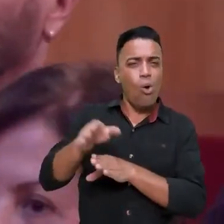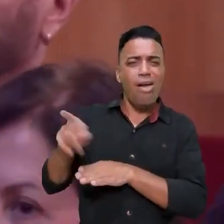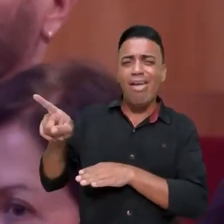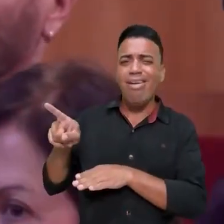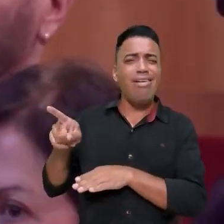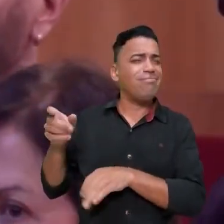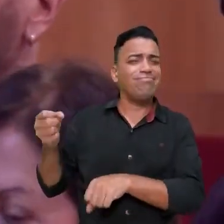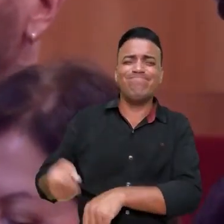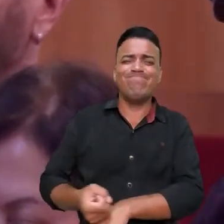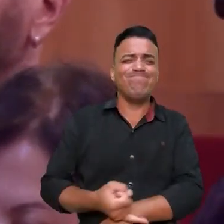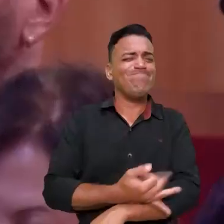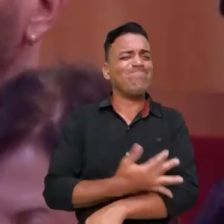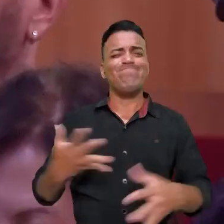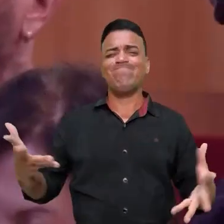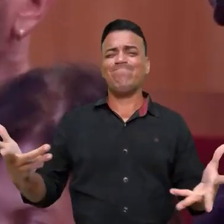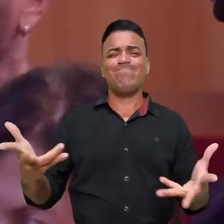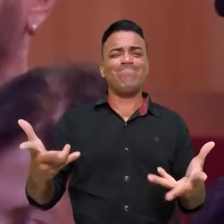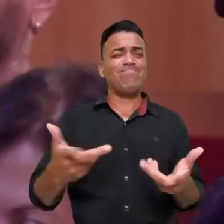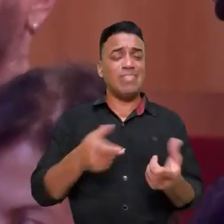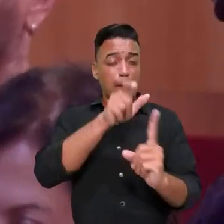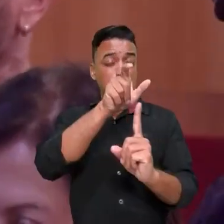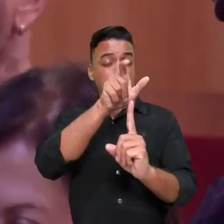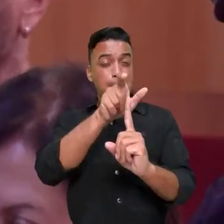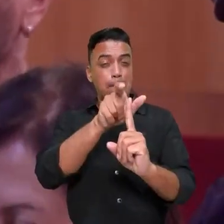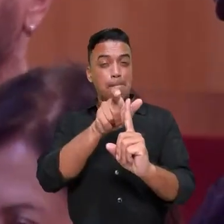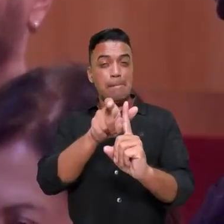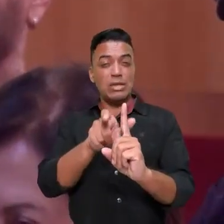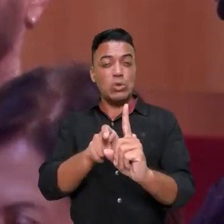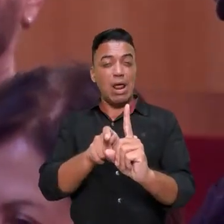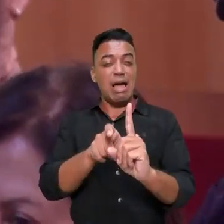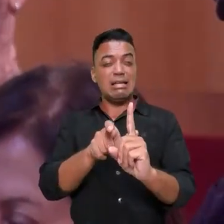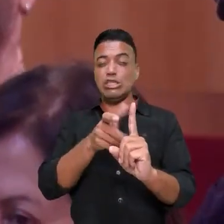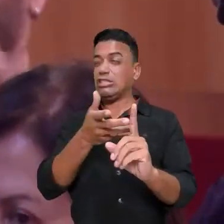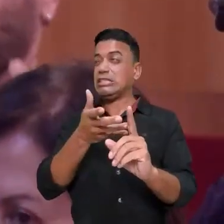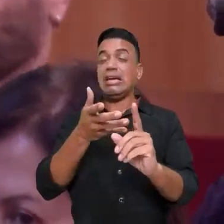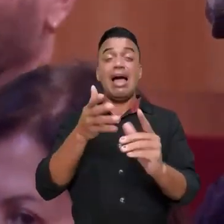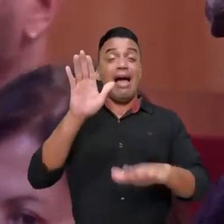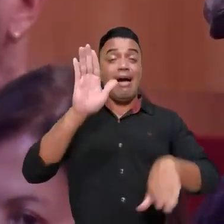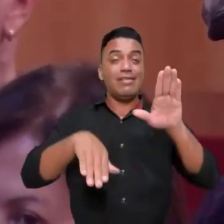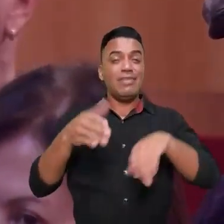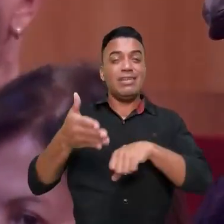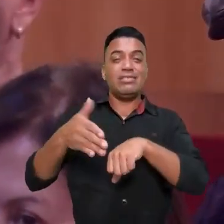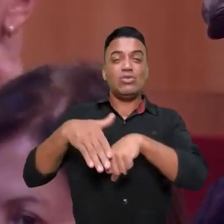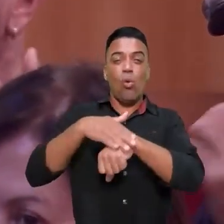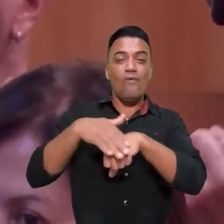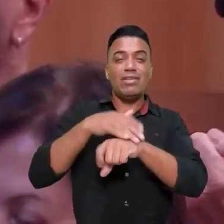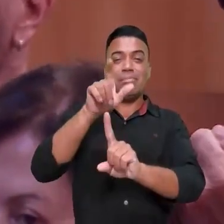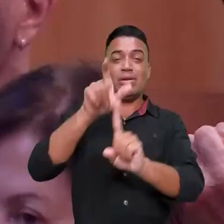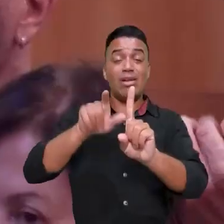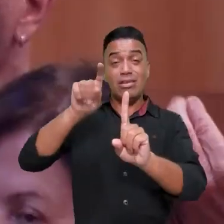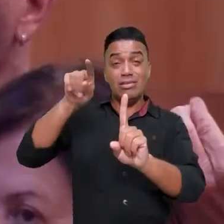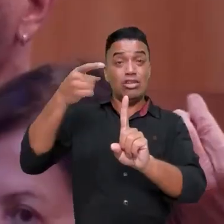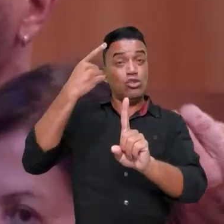uma sensibilidade, de devorar o personagem, às vezes a gente ficava conversando do personagem, tinha que levantar